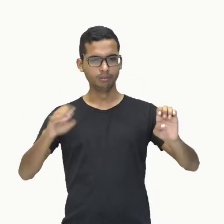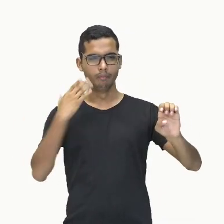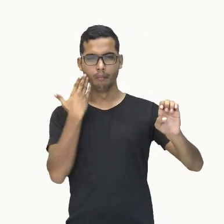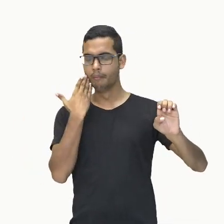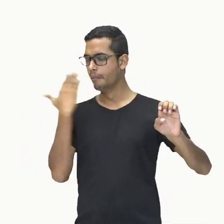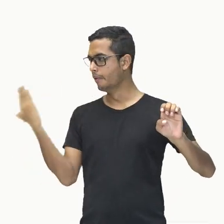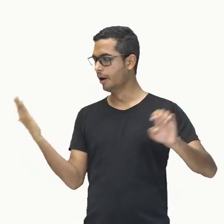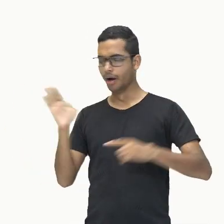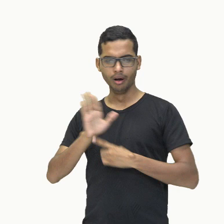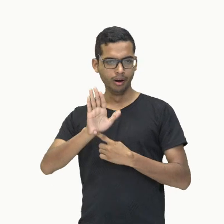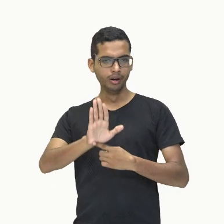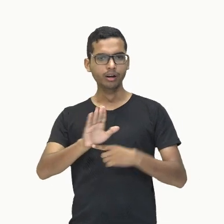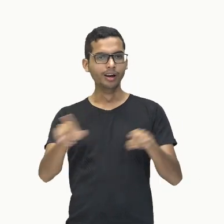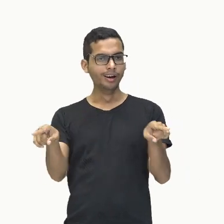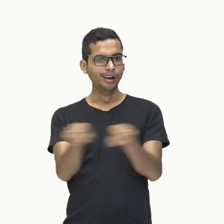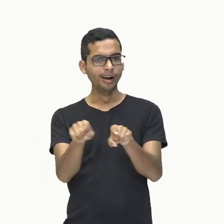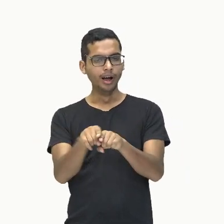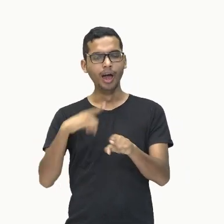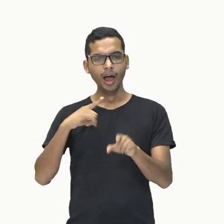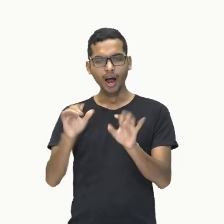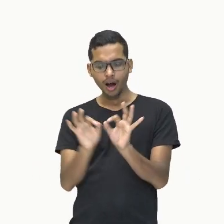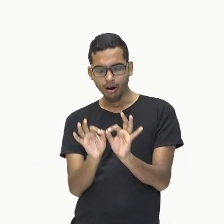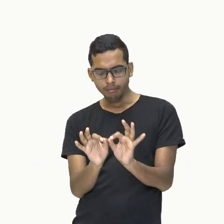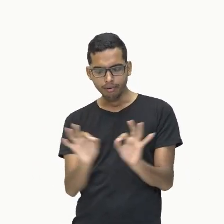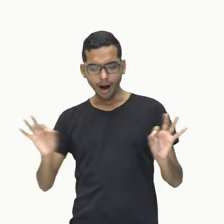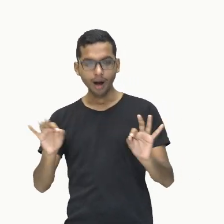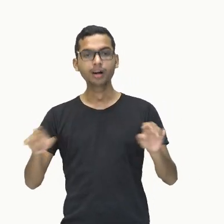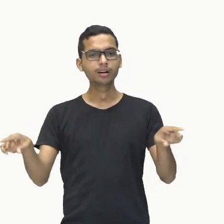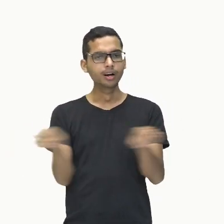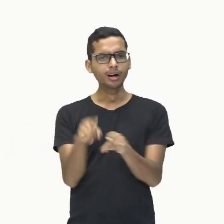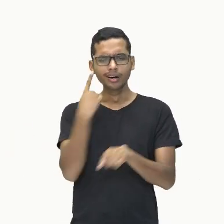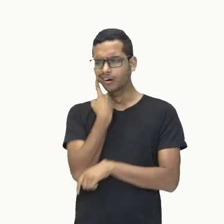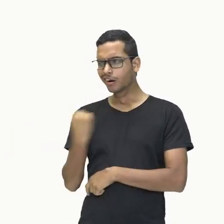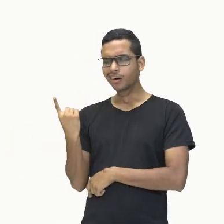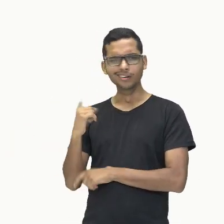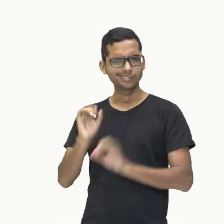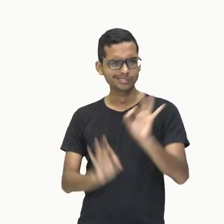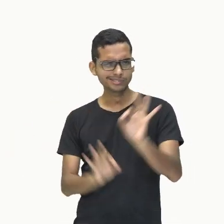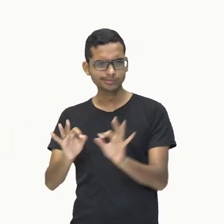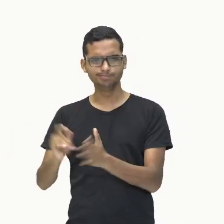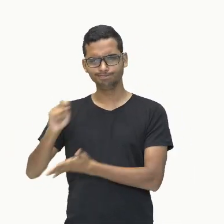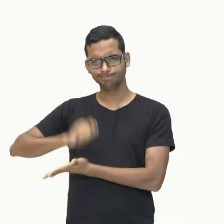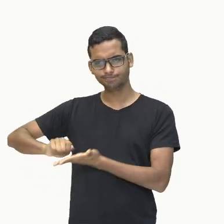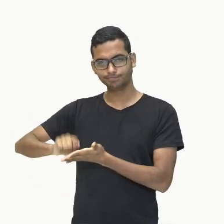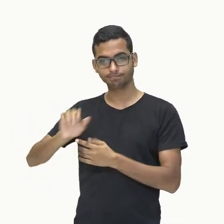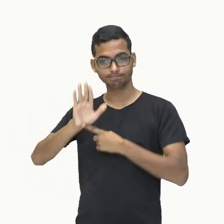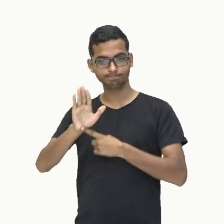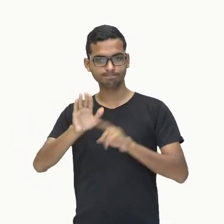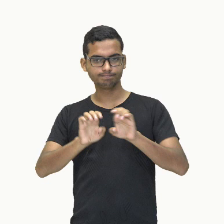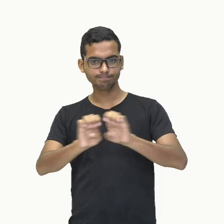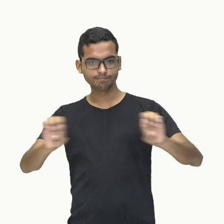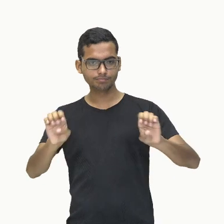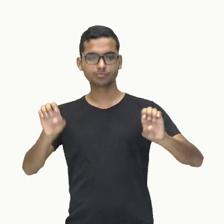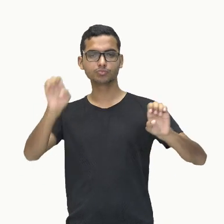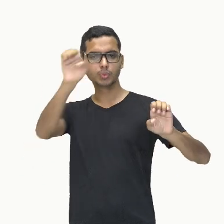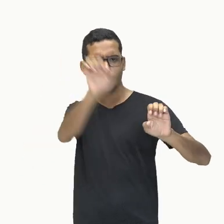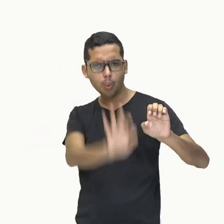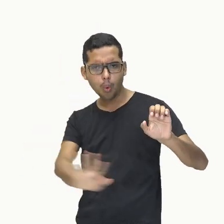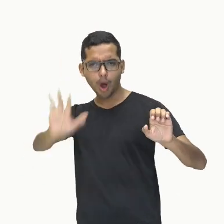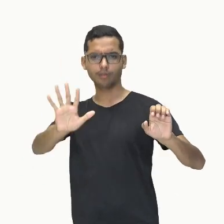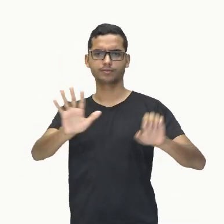Que também representa uma reta. E escrito essa mesma equação na forma